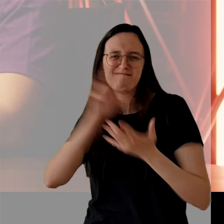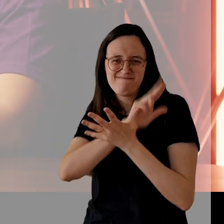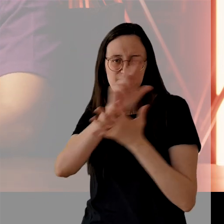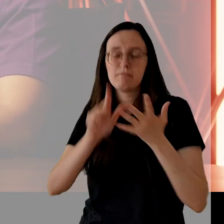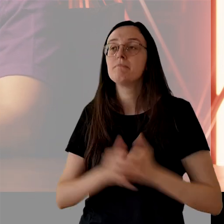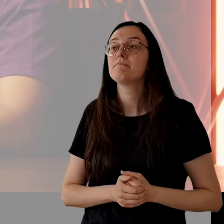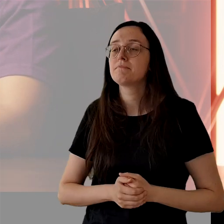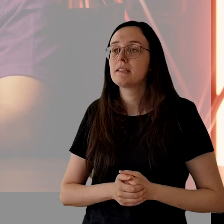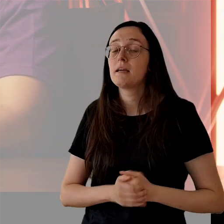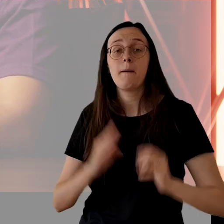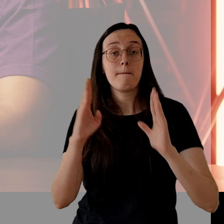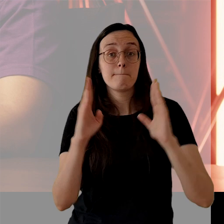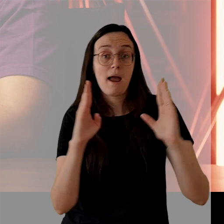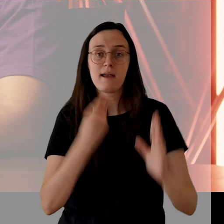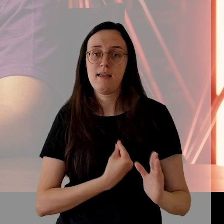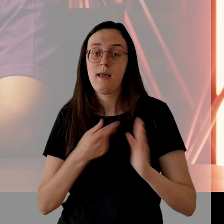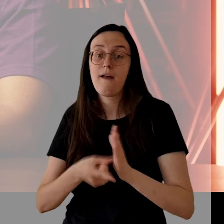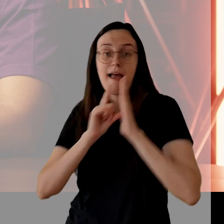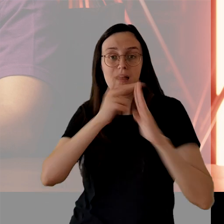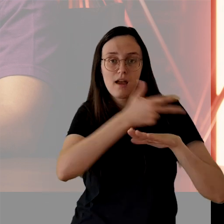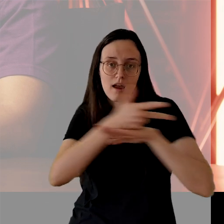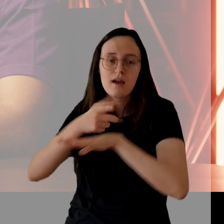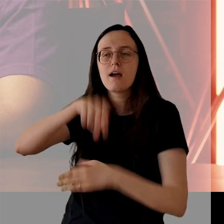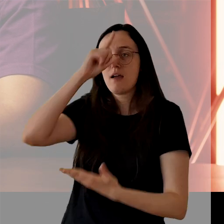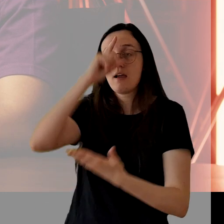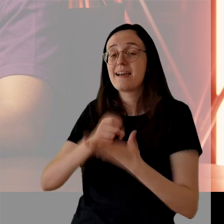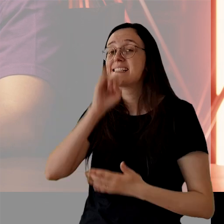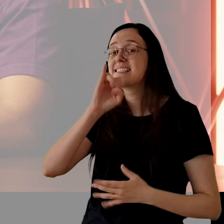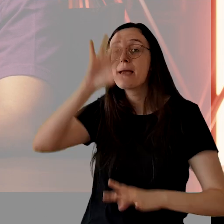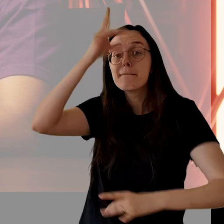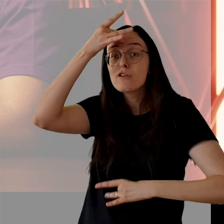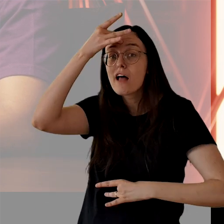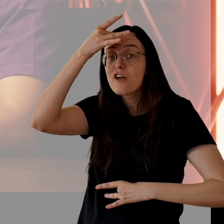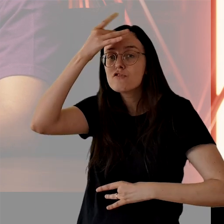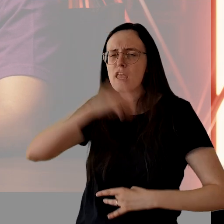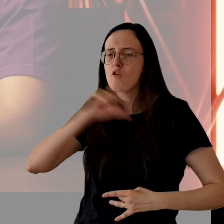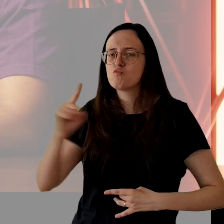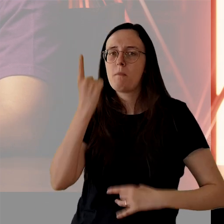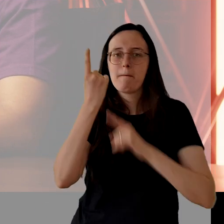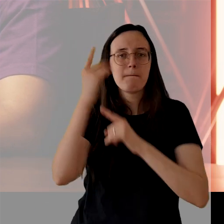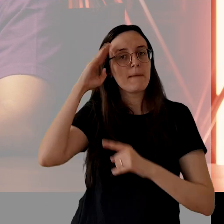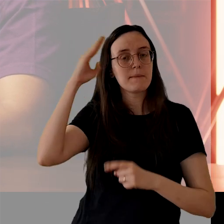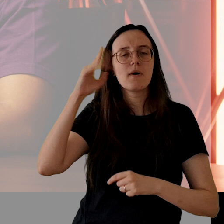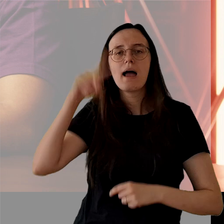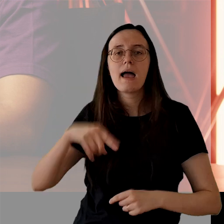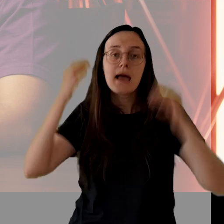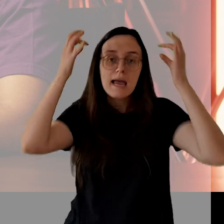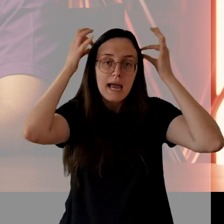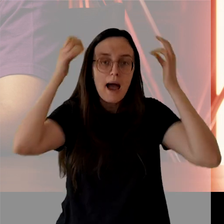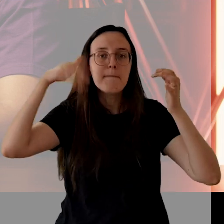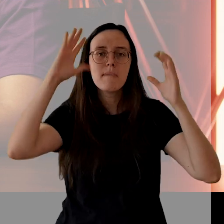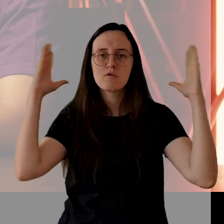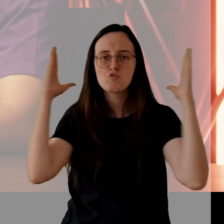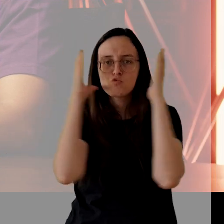Durante a pré-produção, eles estavam definindo se a personagem, uma das personagens principais, ia ter um cabelo mais